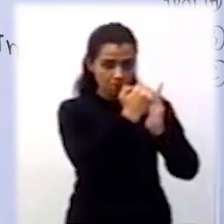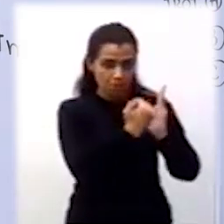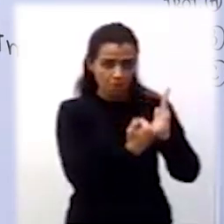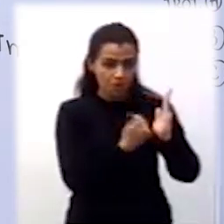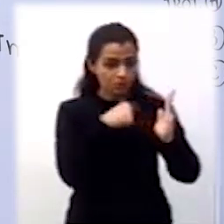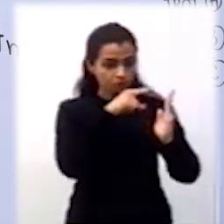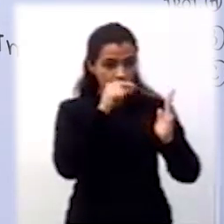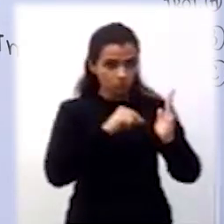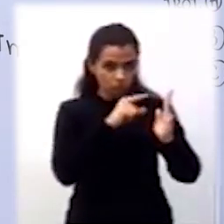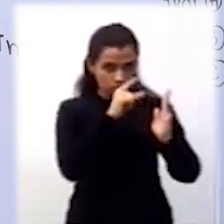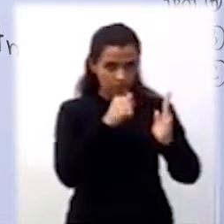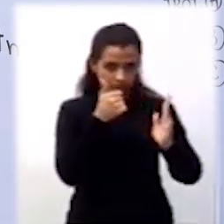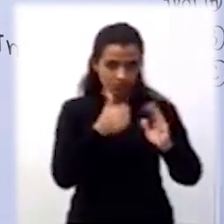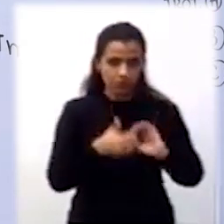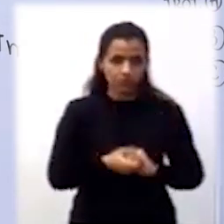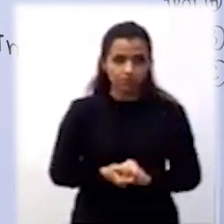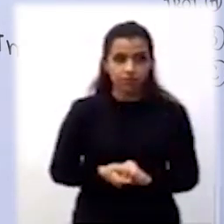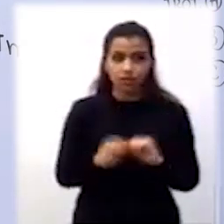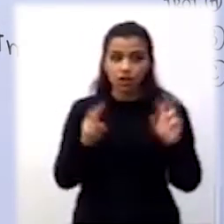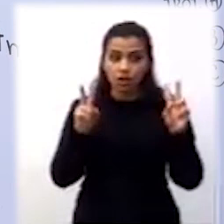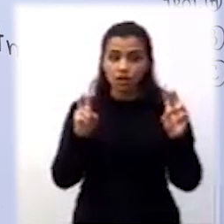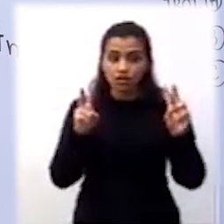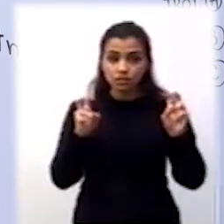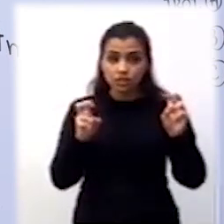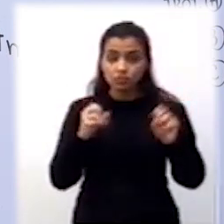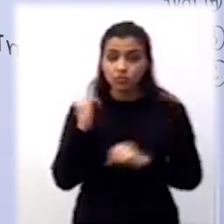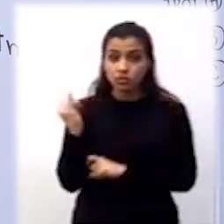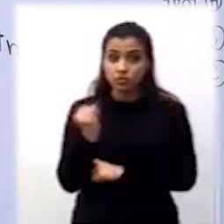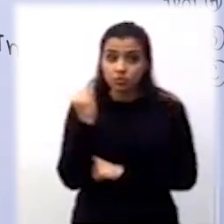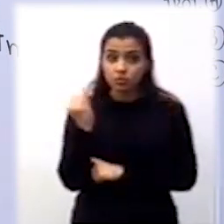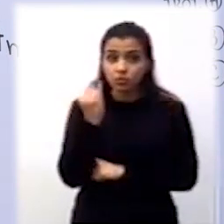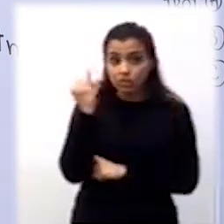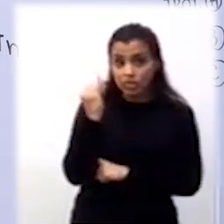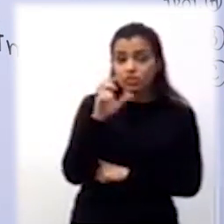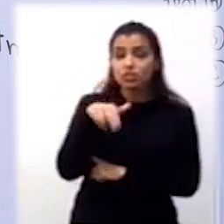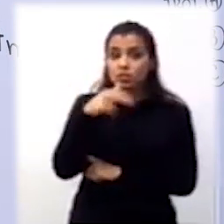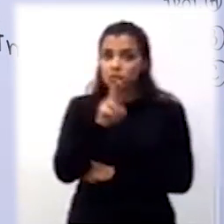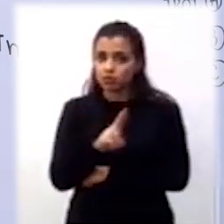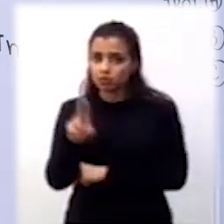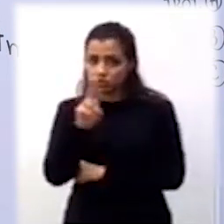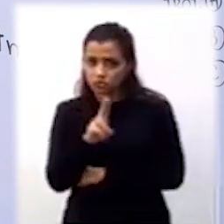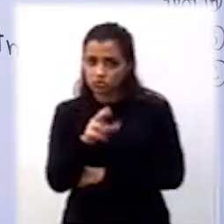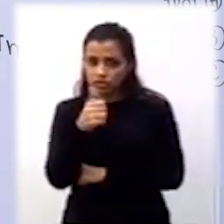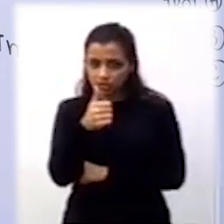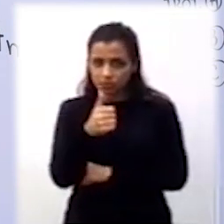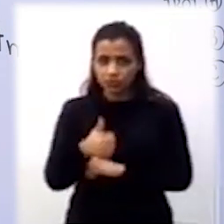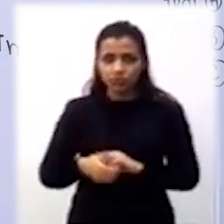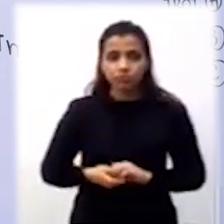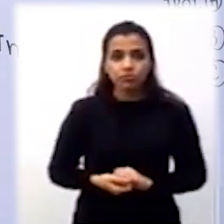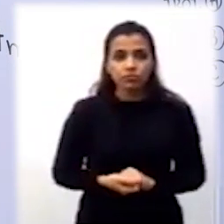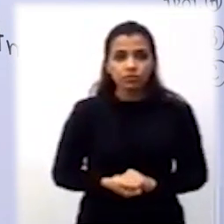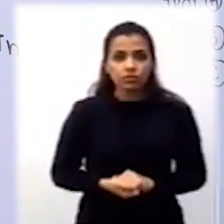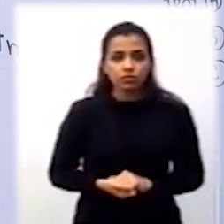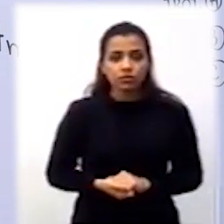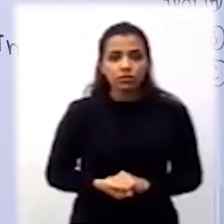termos importantes, galera. Termos importantes que a gente vai utilizar daqui a pouquinho. Só para relembrar.